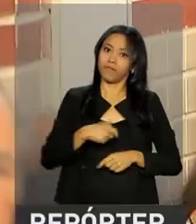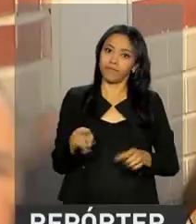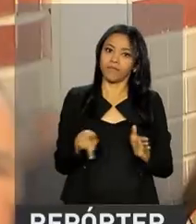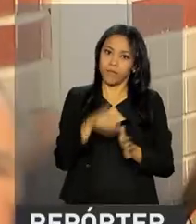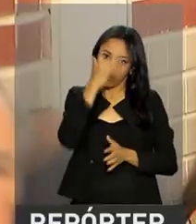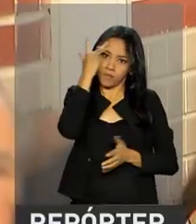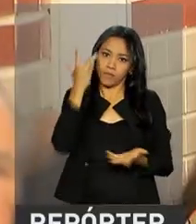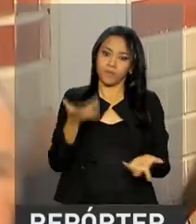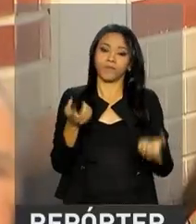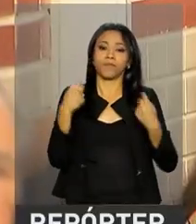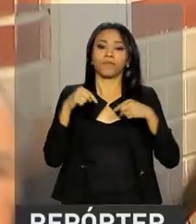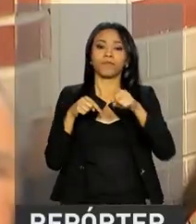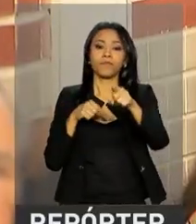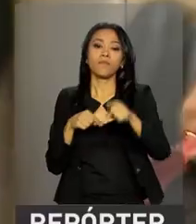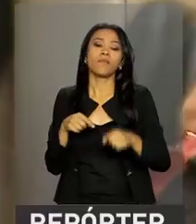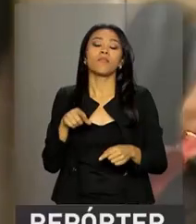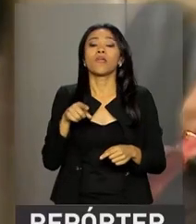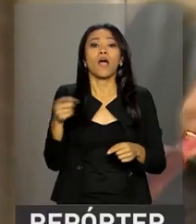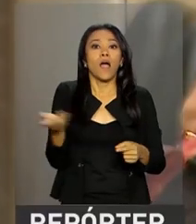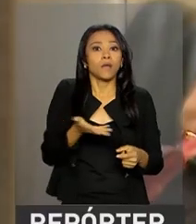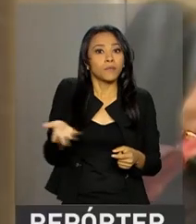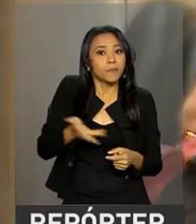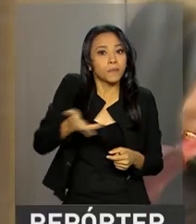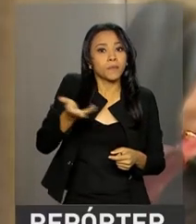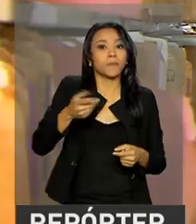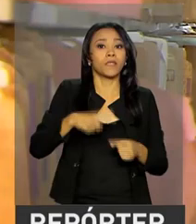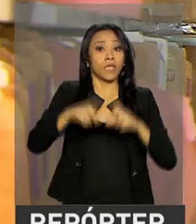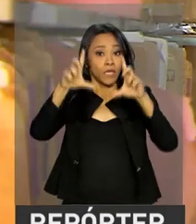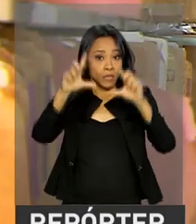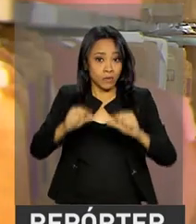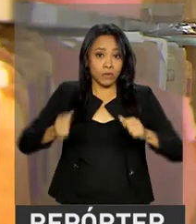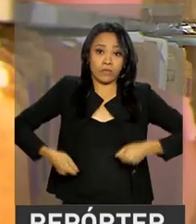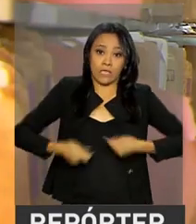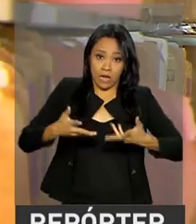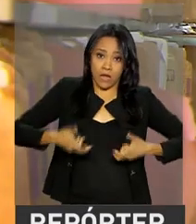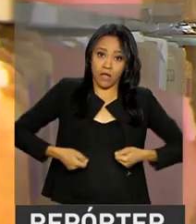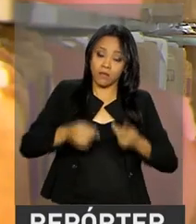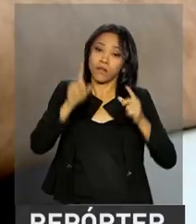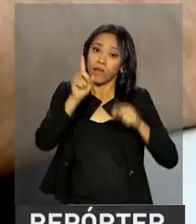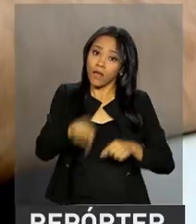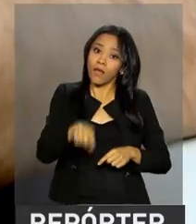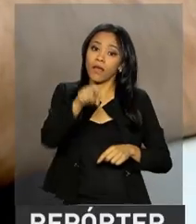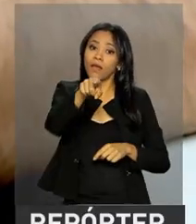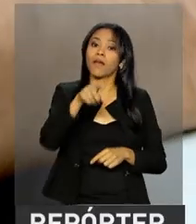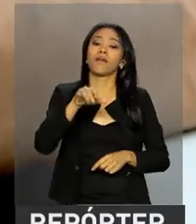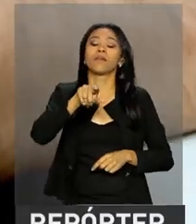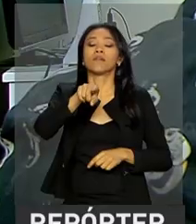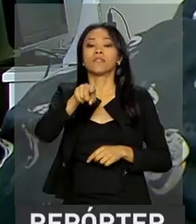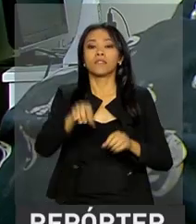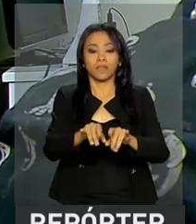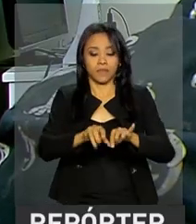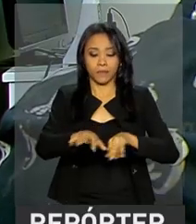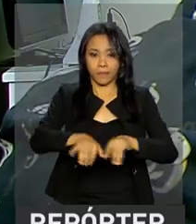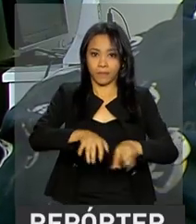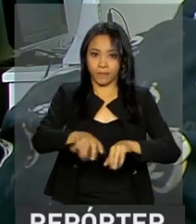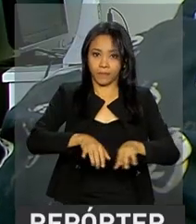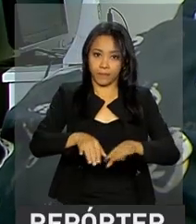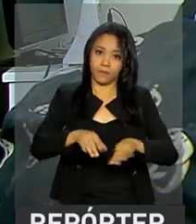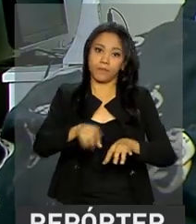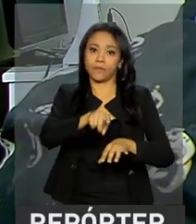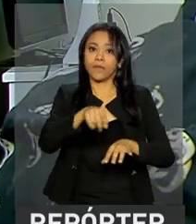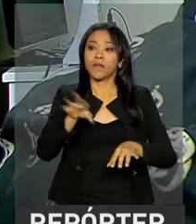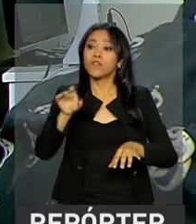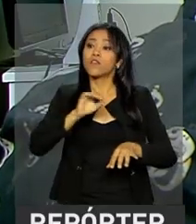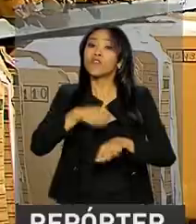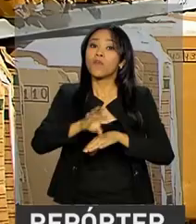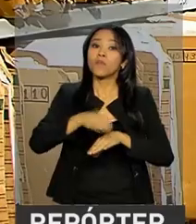A otimização no atendimento e a redução de custos são algumas das vantagens da informatização dos prontuários dos